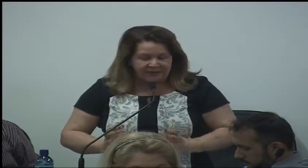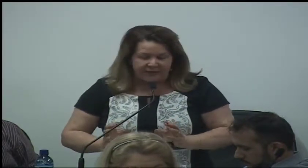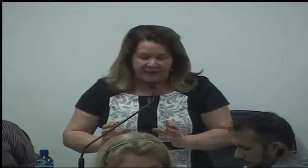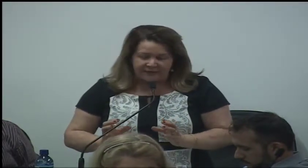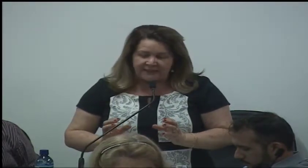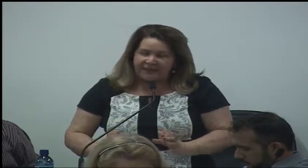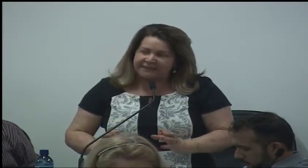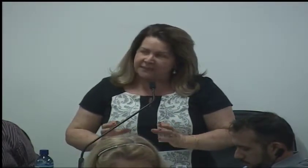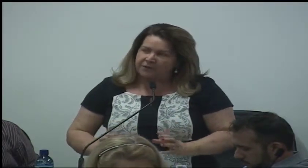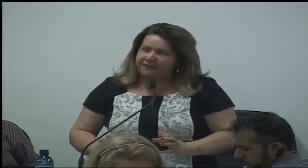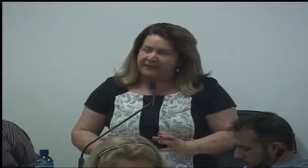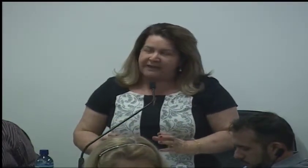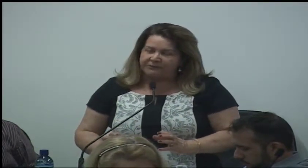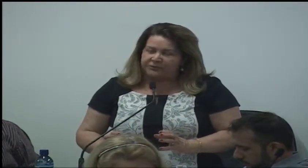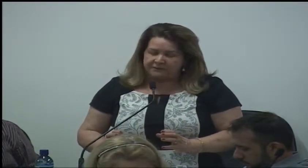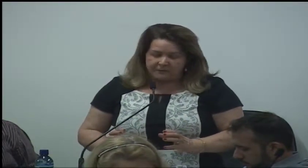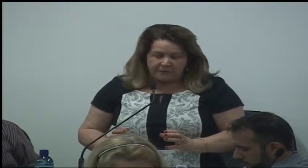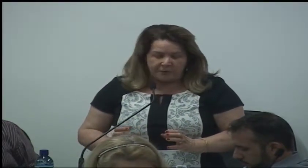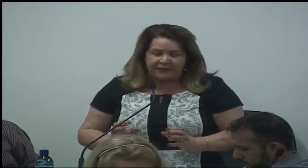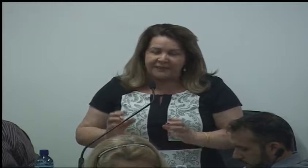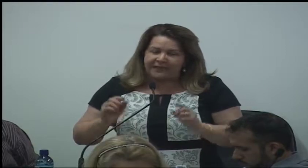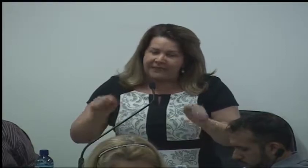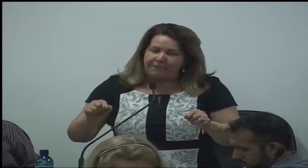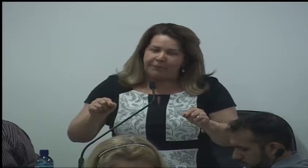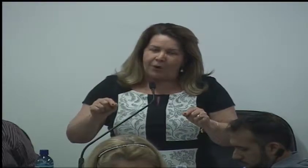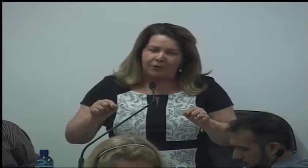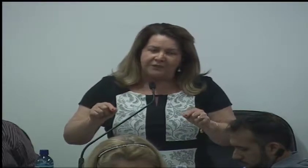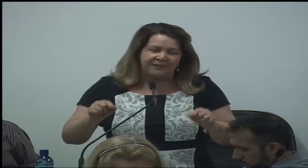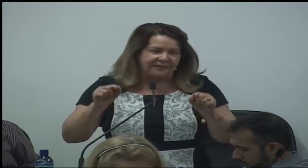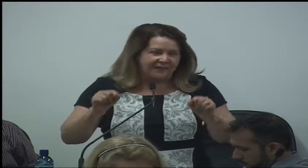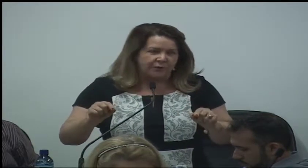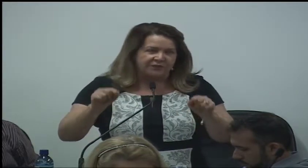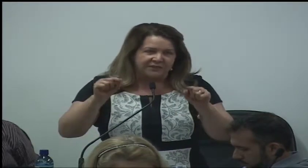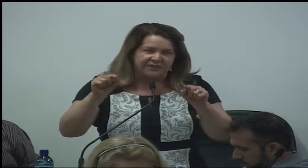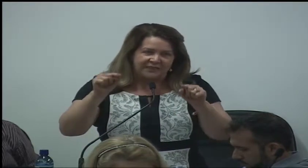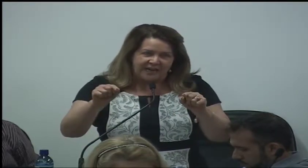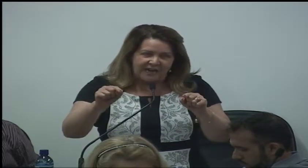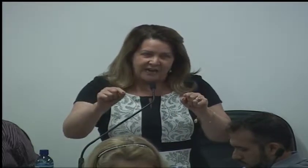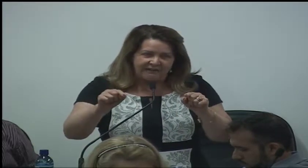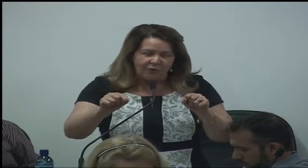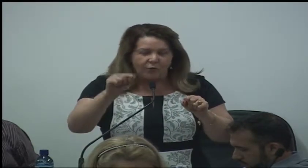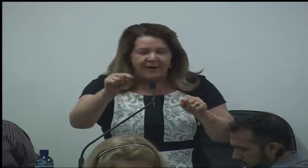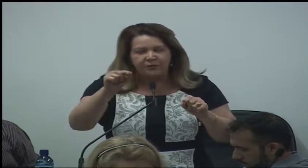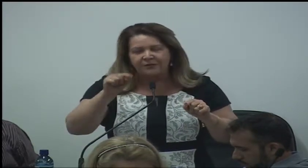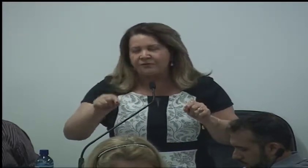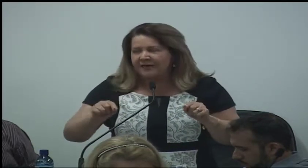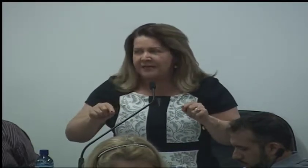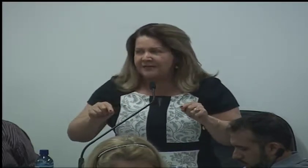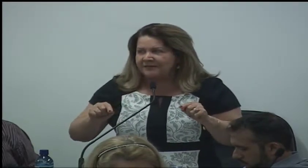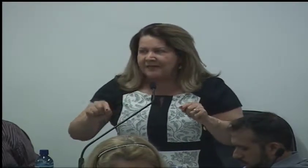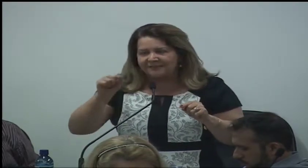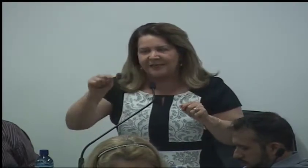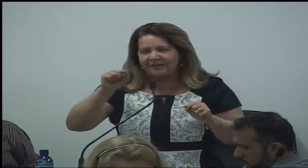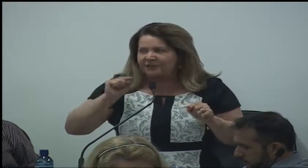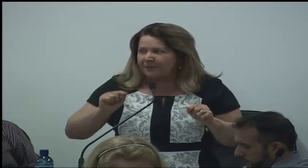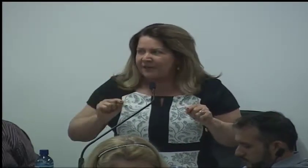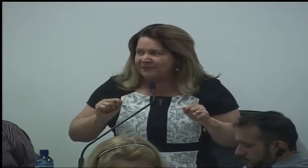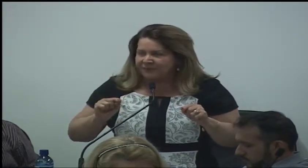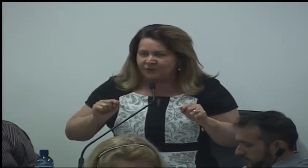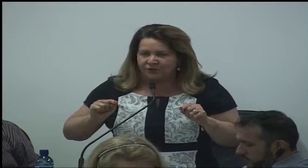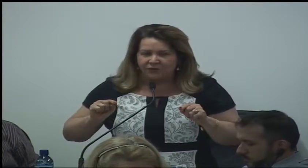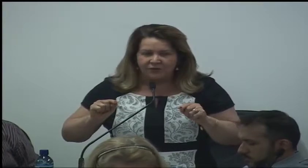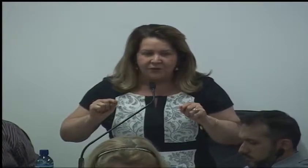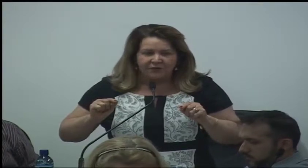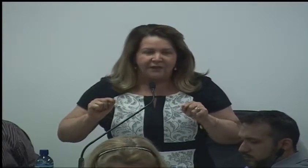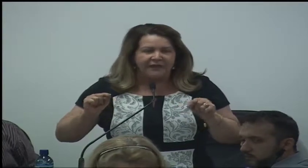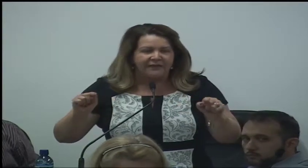tente atender esses empresários, porque daqui a pouco, se Deus quiser, o ano que vem, essa crise já está